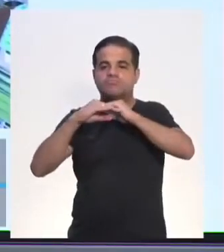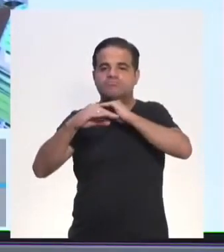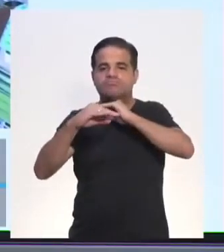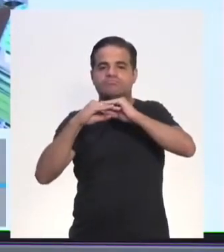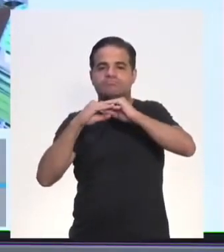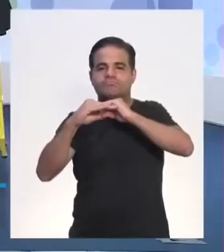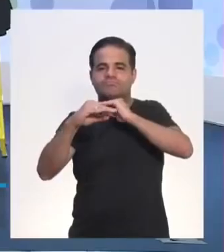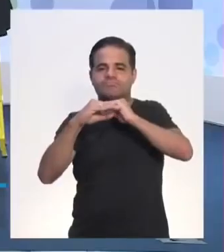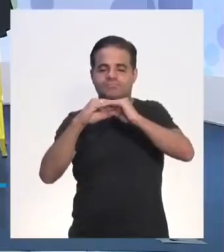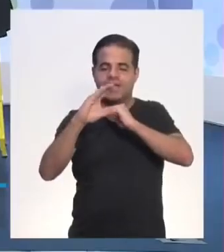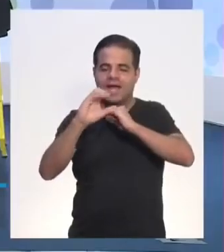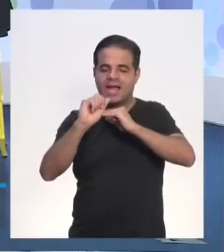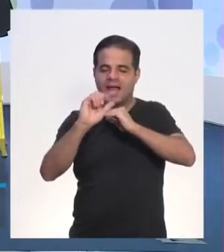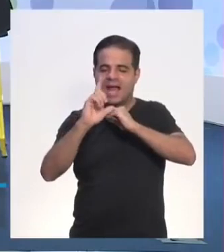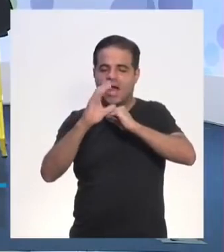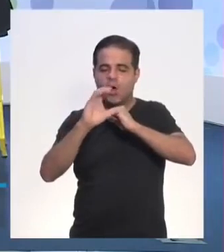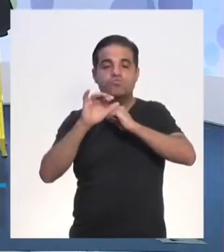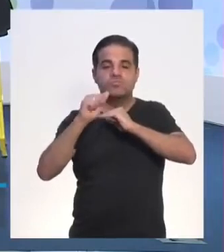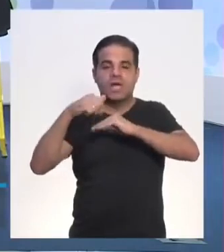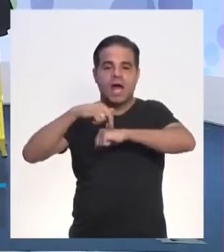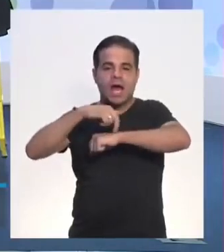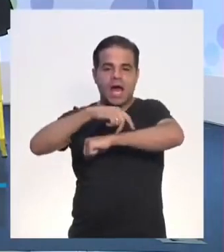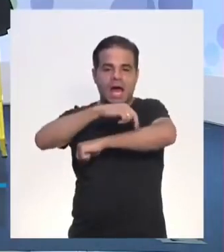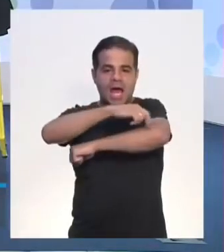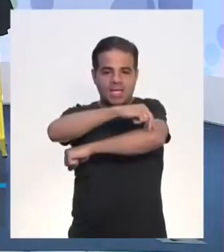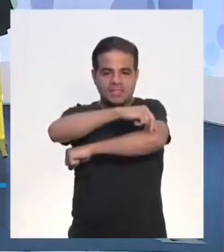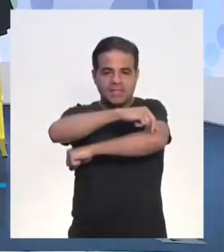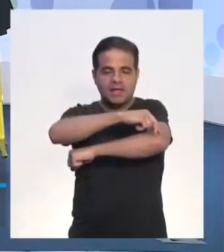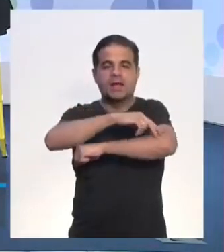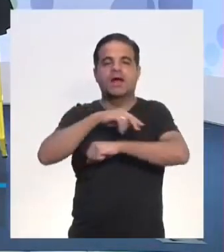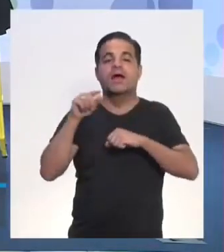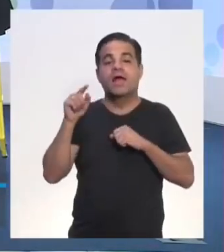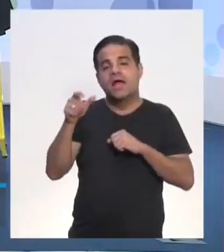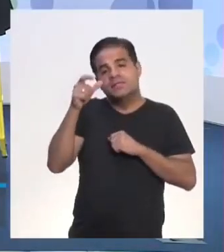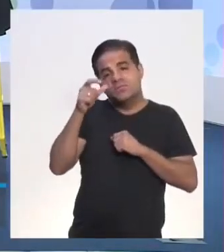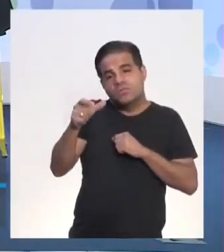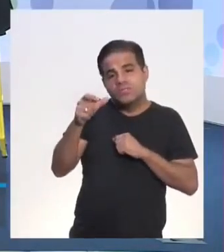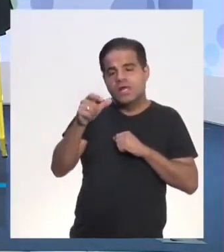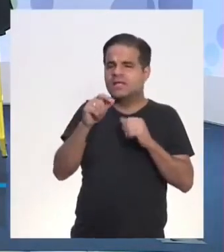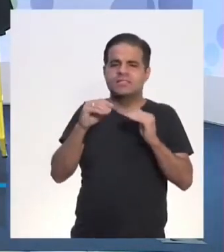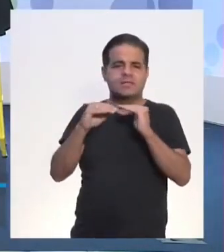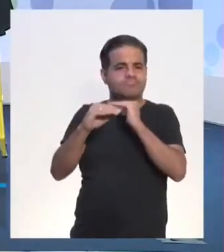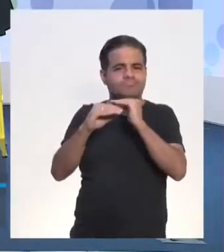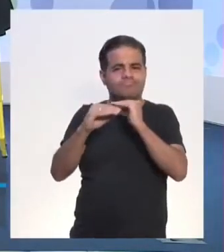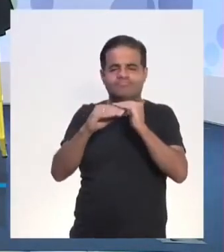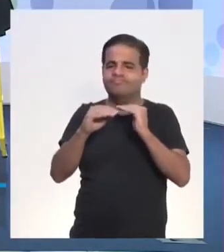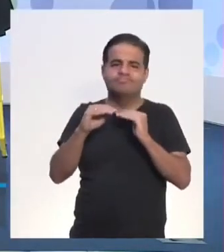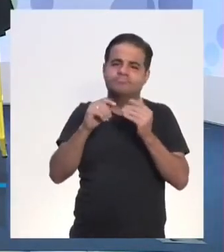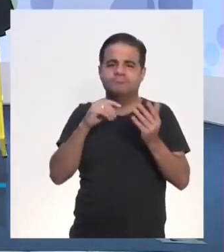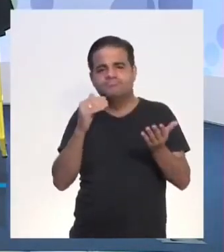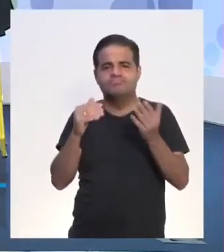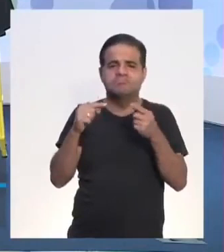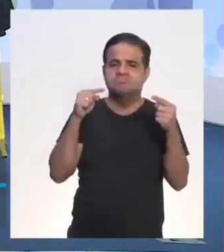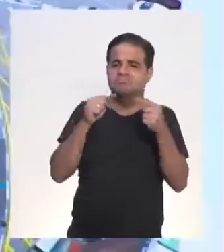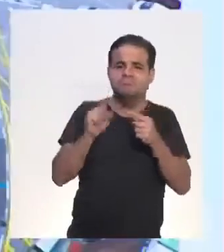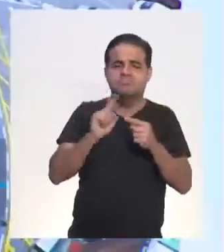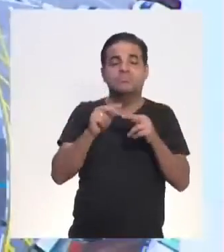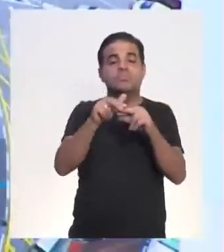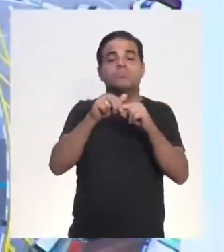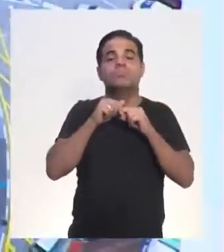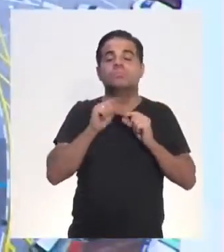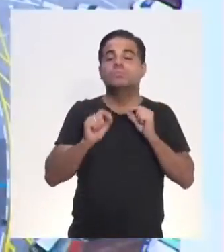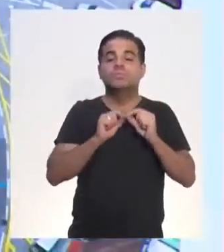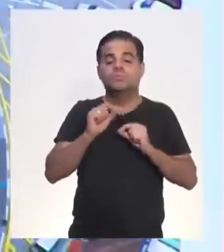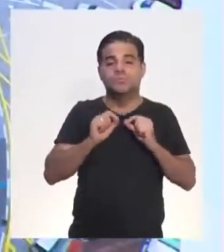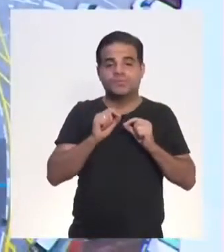Perfeito, Alessandra. Perfeito. Talvez essa aqui não observe a perpendicularidade, talvez não, certamente, né? Por conta